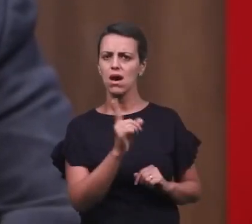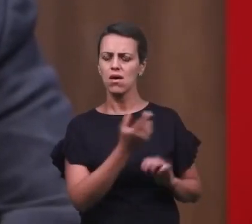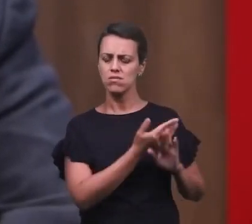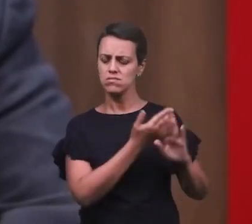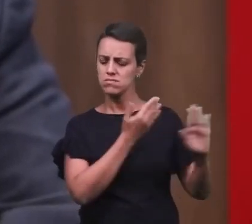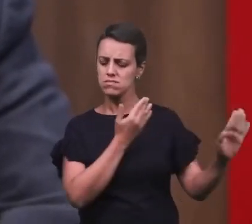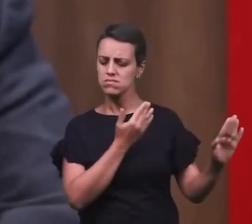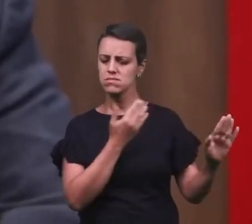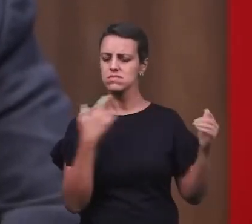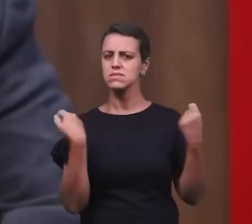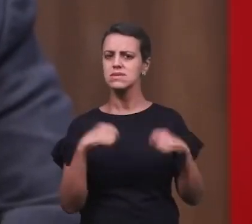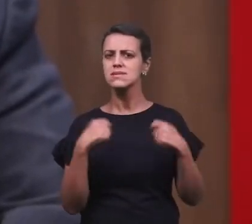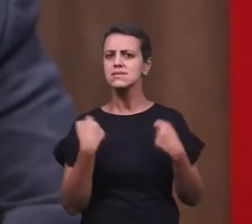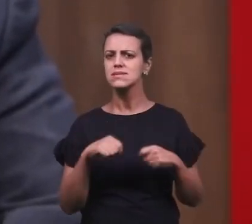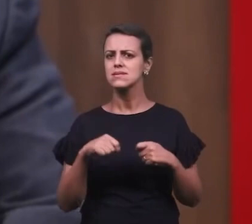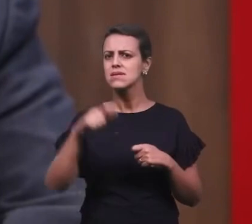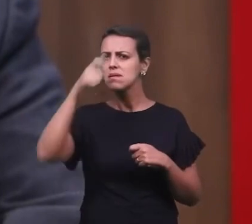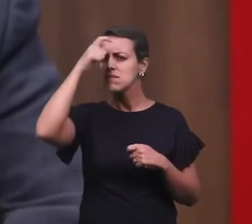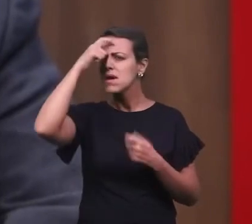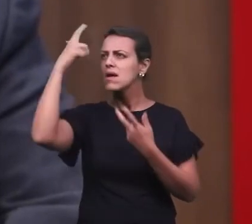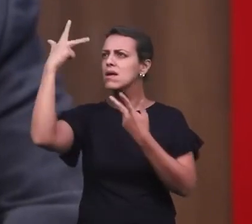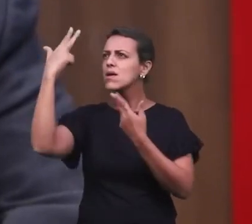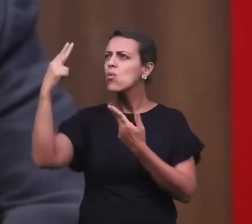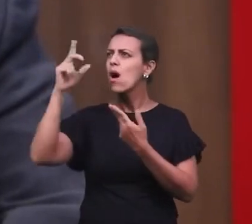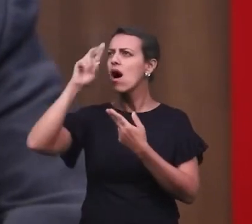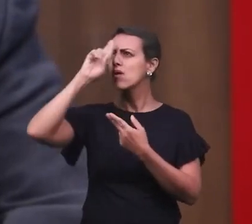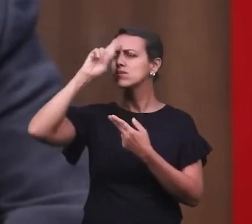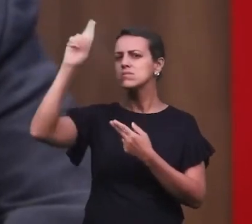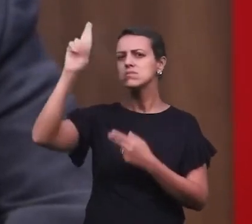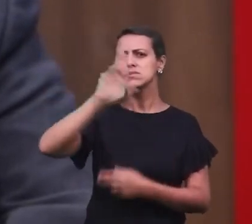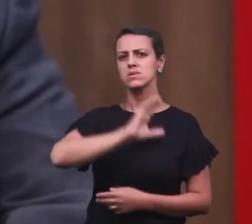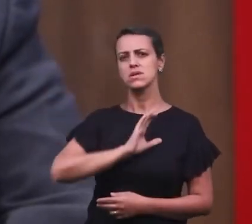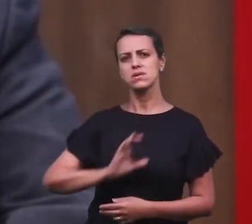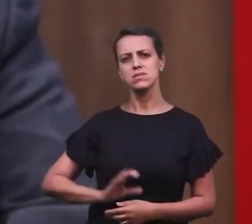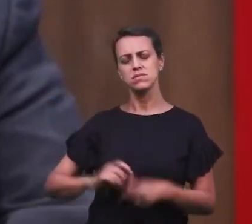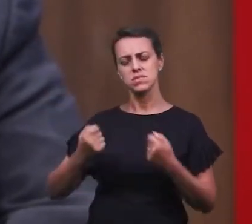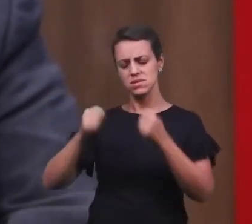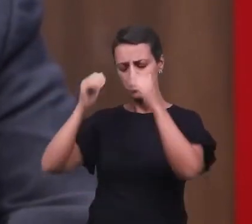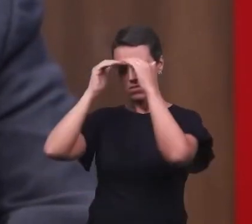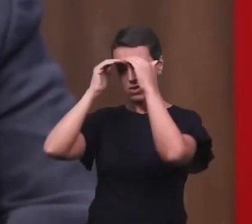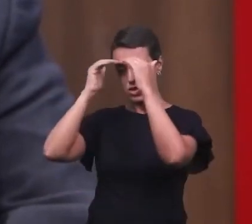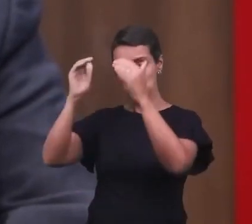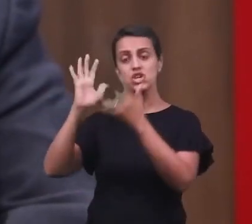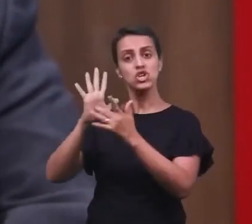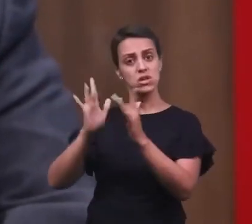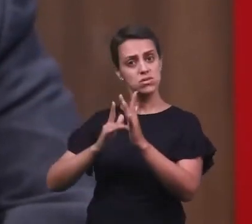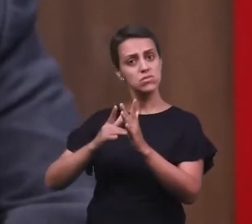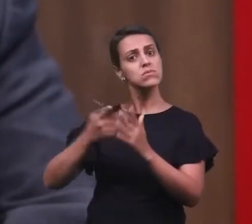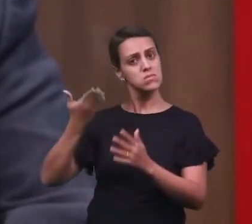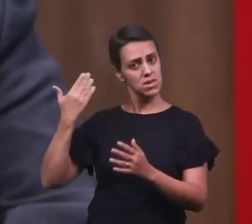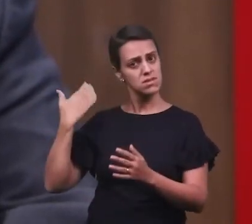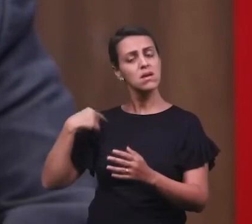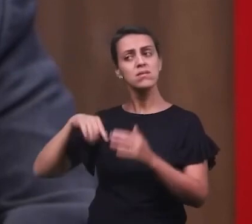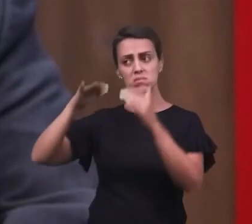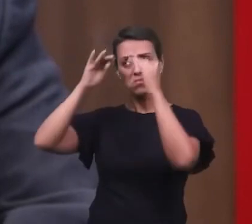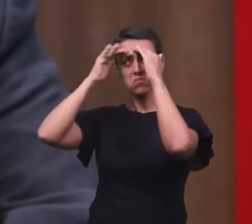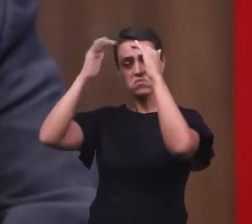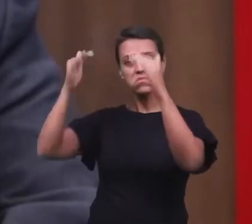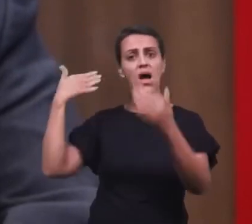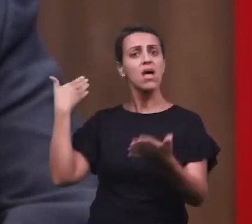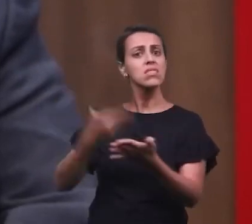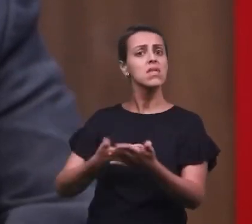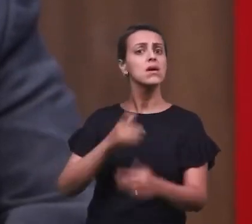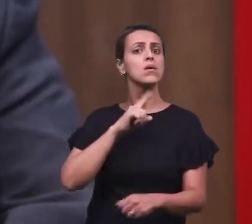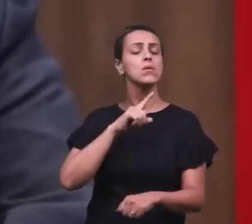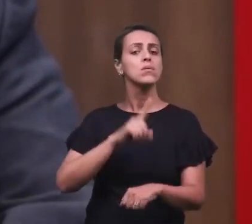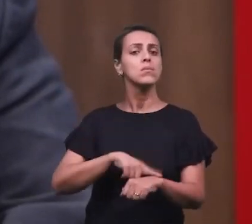pela mentalidade de Cristo, que é a mentalidade de ser obediente. Jesus foi obediente até a cruz e morte de cruz. Então,